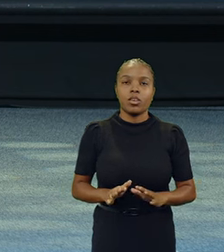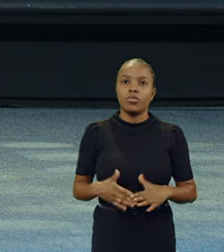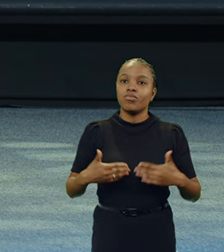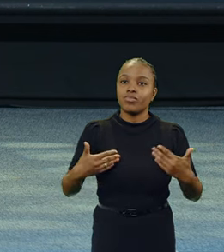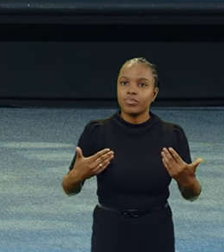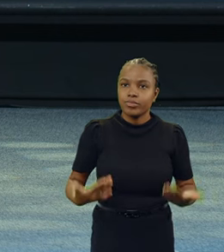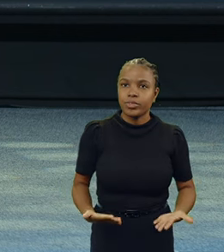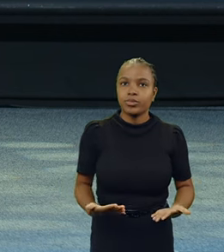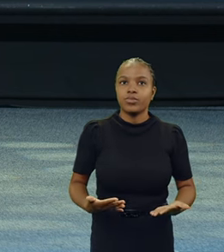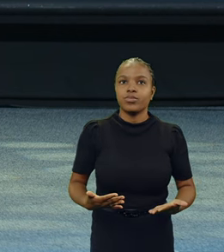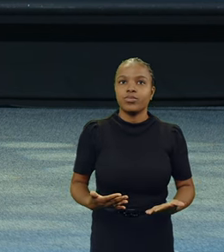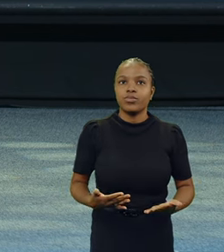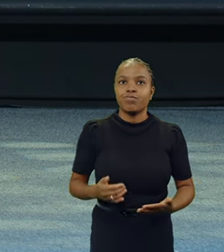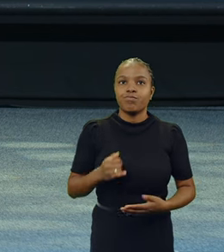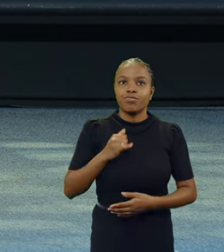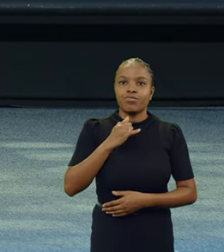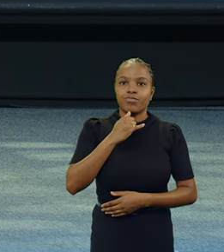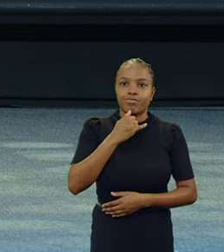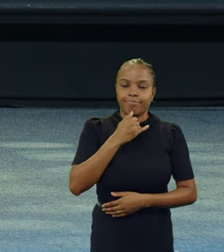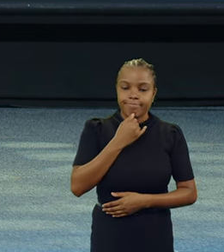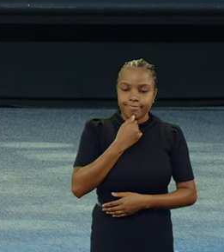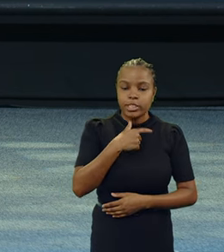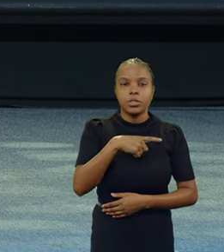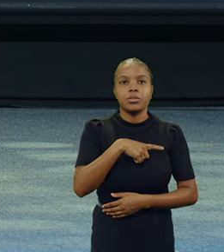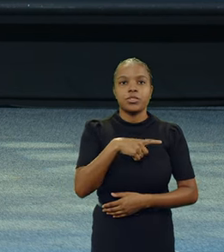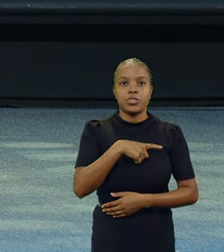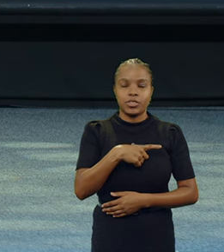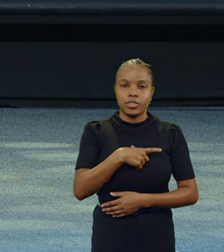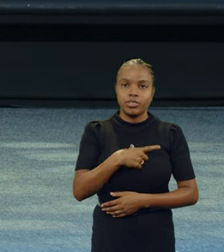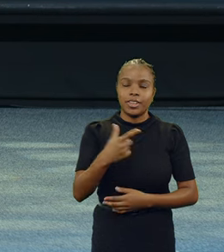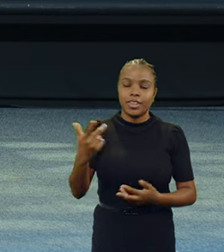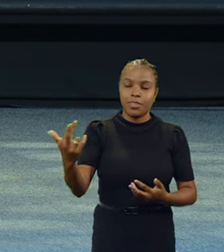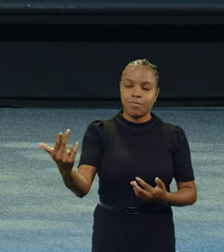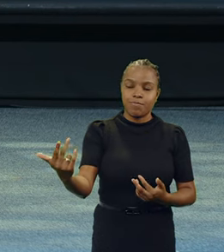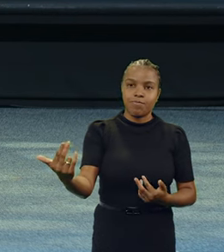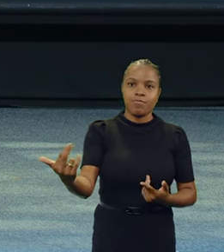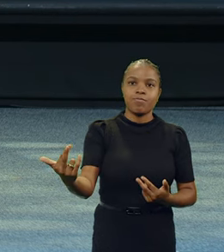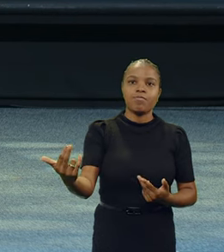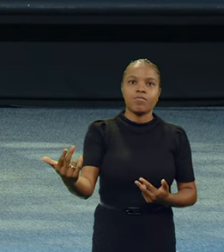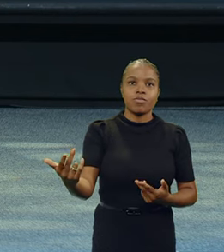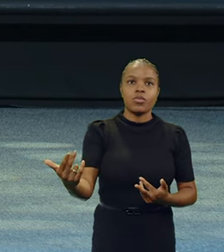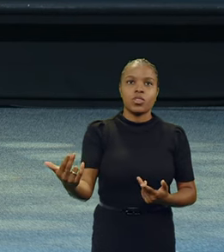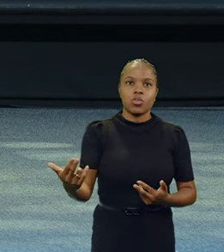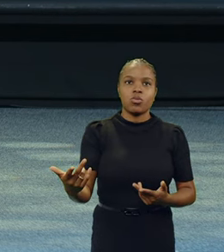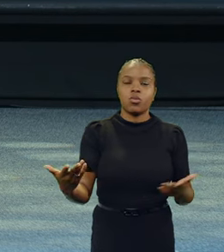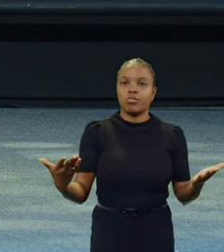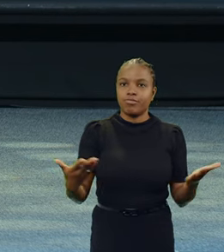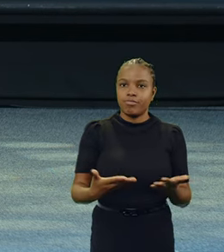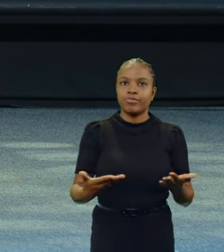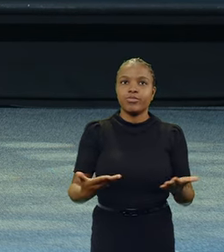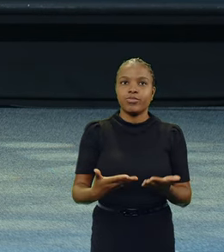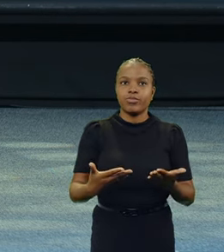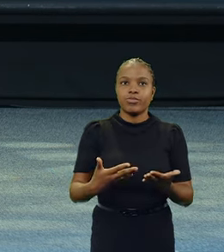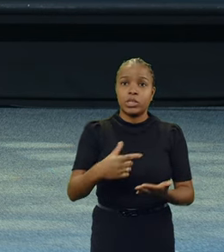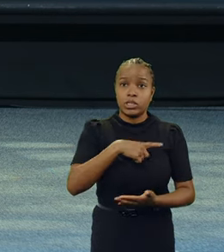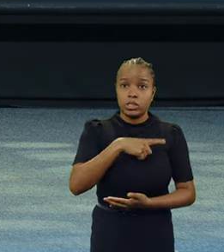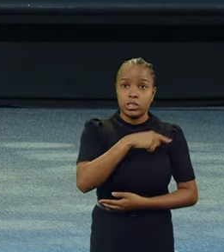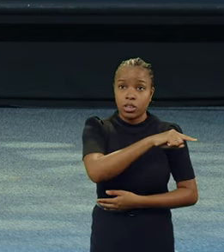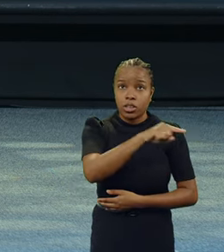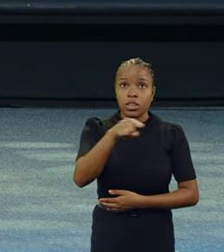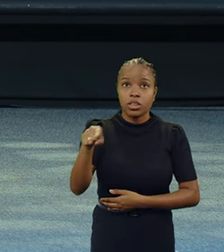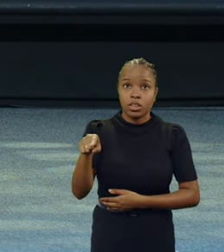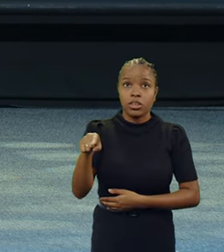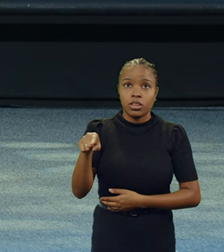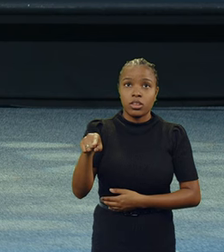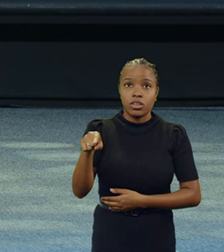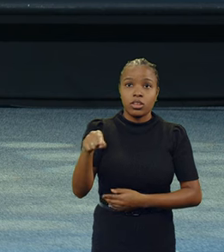infelizmente tem Onã por aí. Eu não sei se tem por aqui. Será que tem por aqui? Será que tem por aqui? Por aí eu